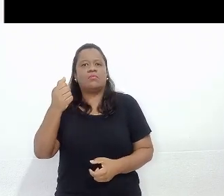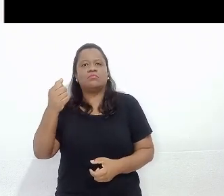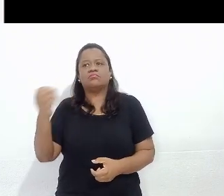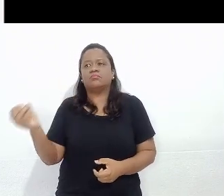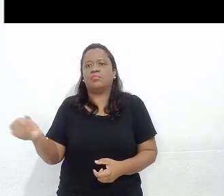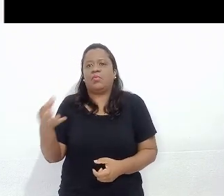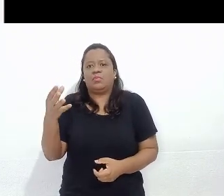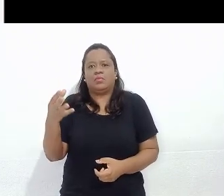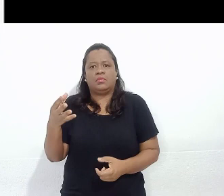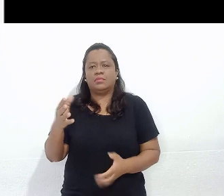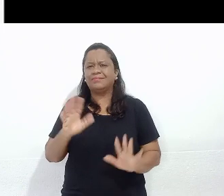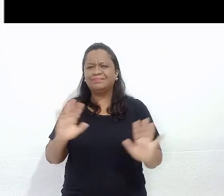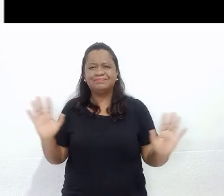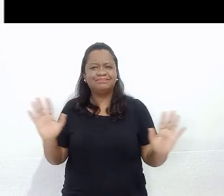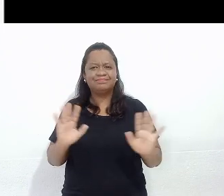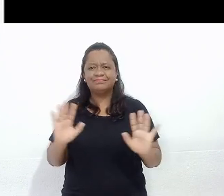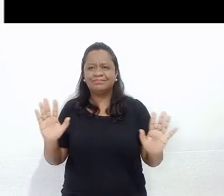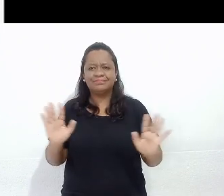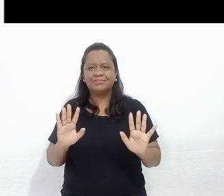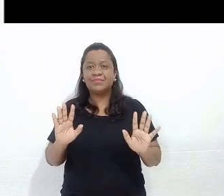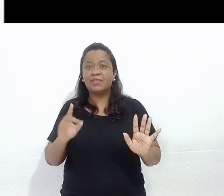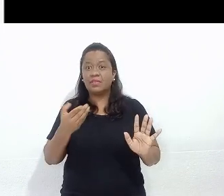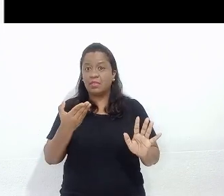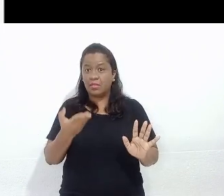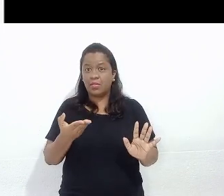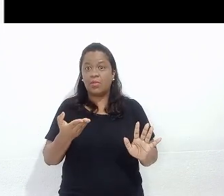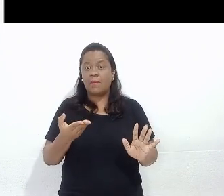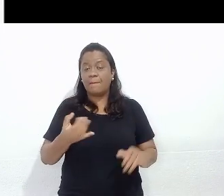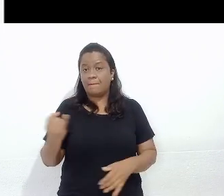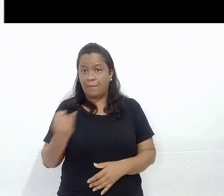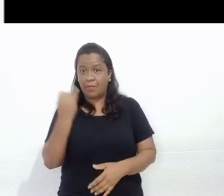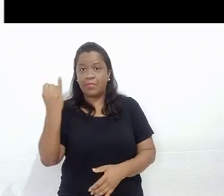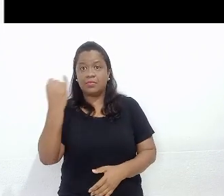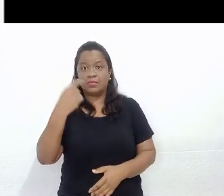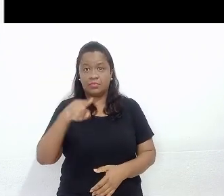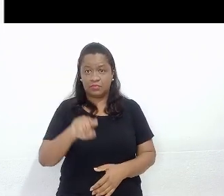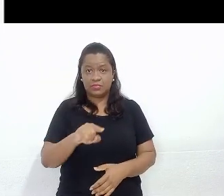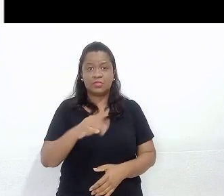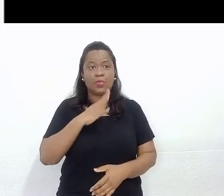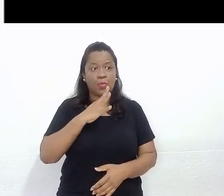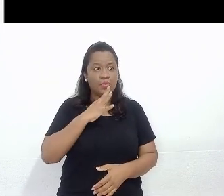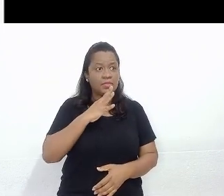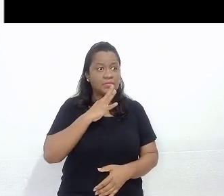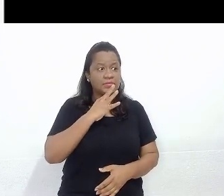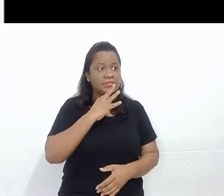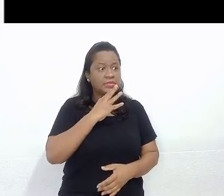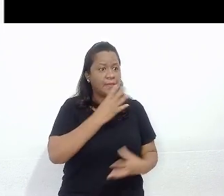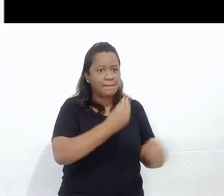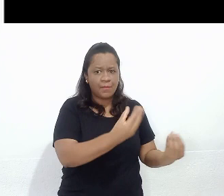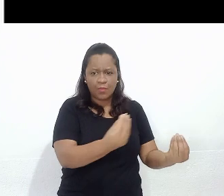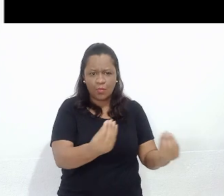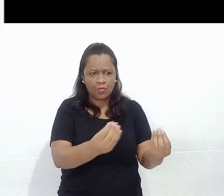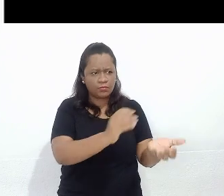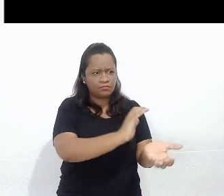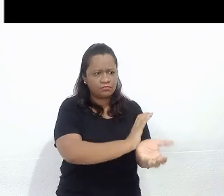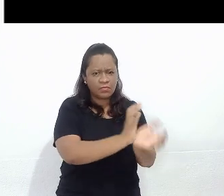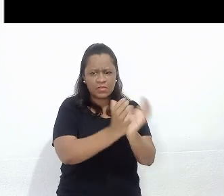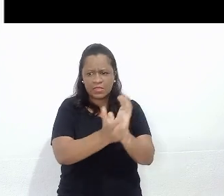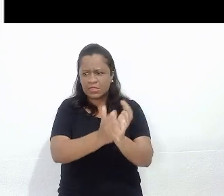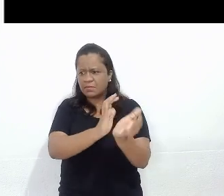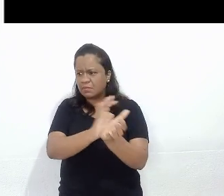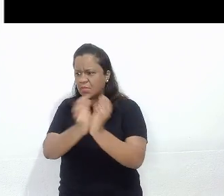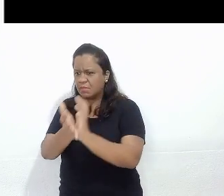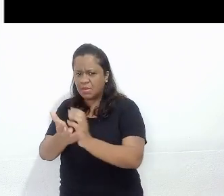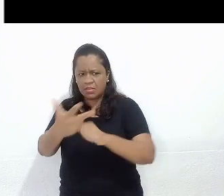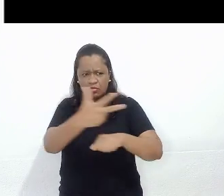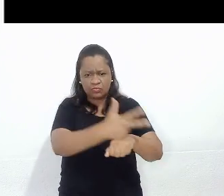O melhor é você conhecer muito bem todos os equipamentos que estão à disposição no mercado e tomar a decisão certa para aquele tipo